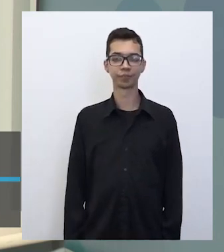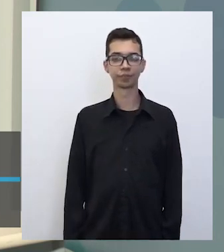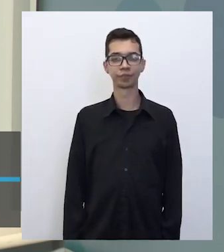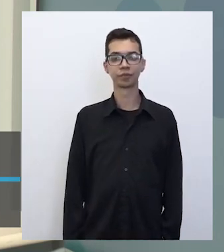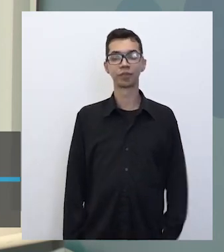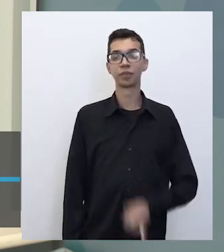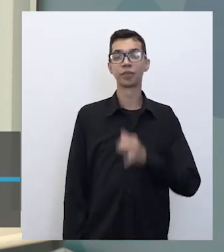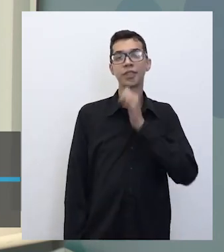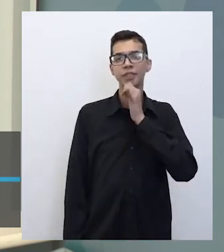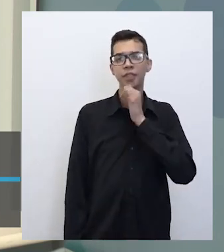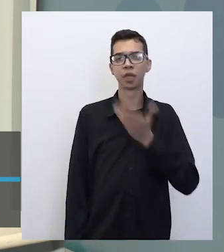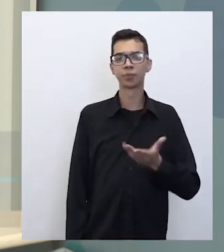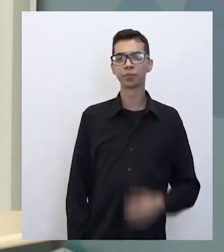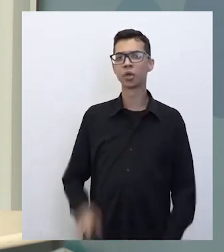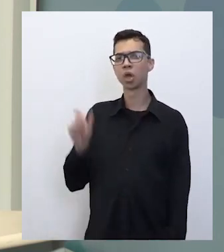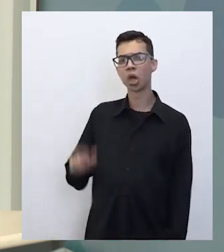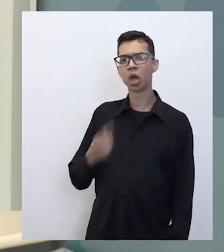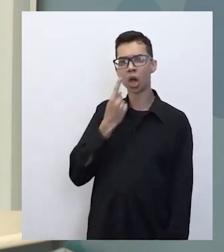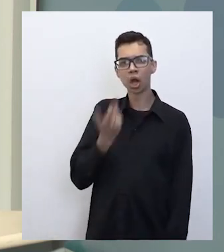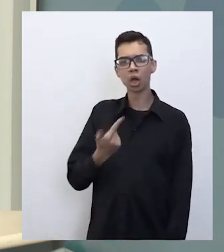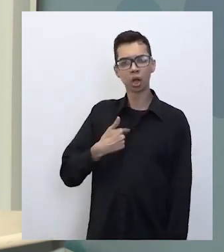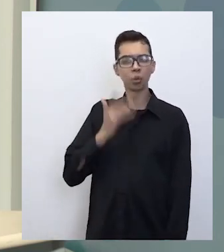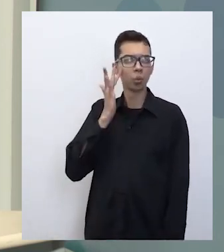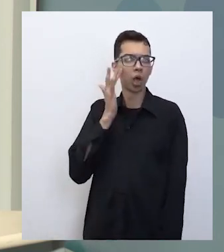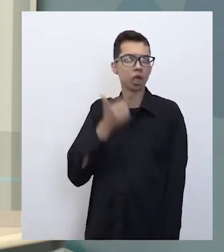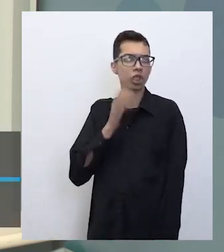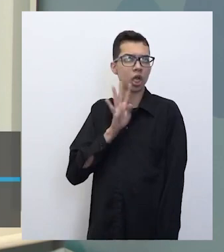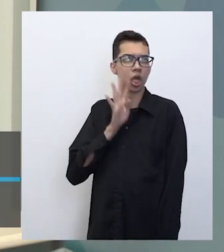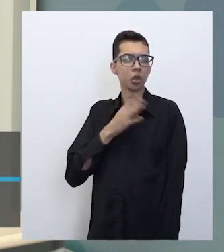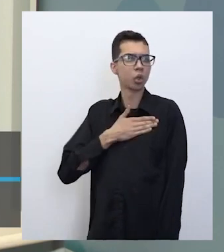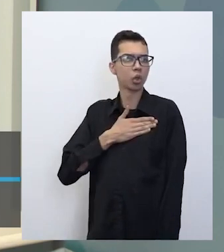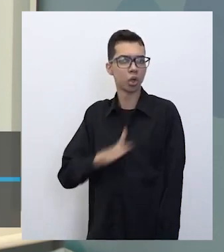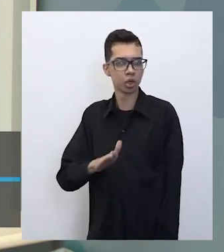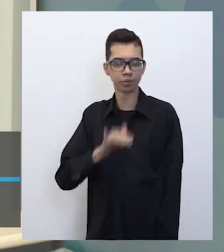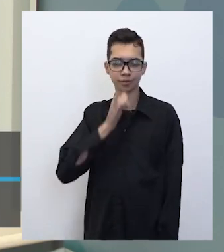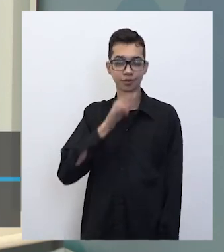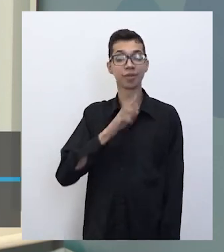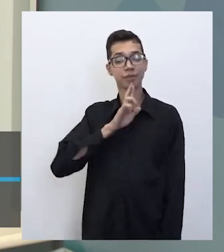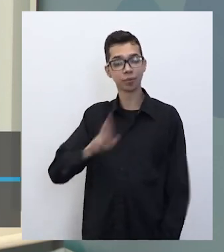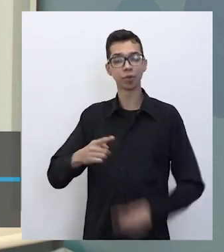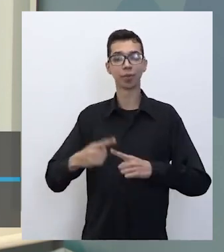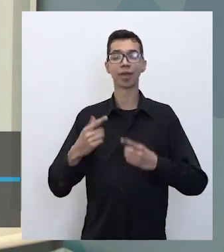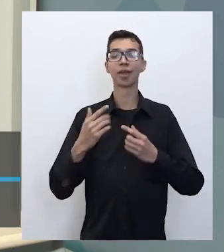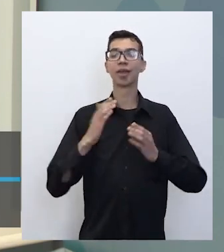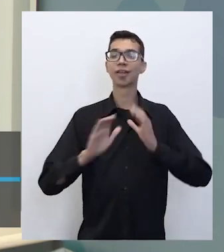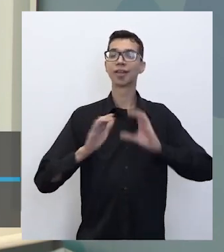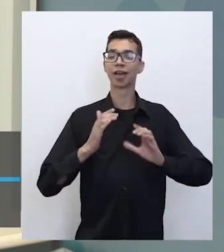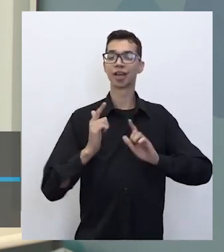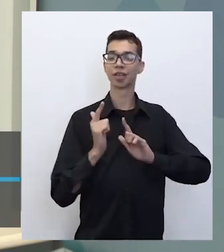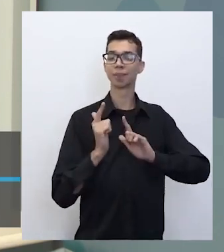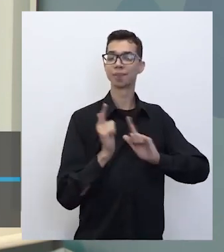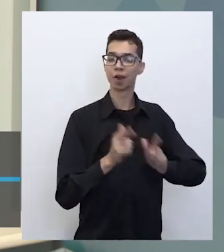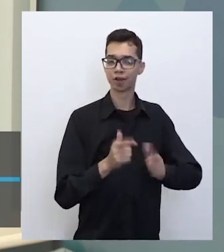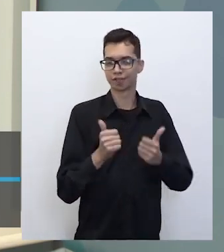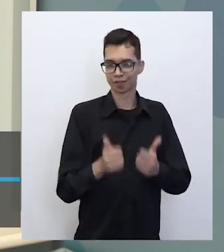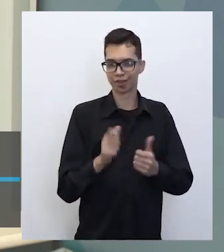olha só, eu achei legal, não gostei. Responda à provocação da cantiga, tá bom? Gente, por